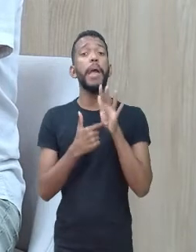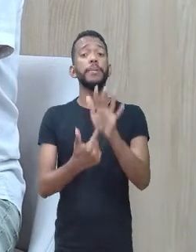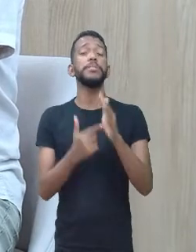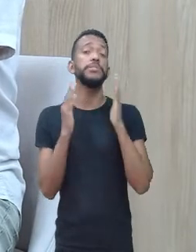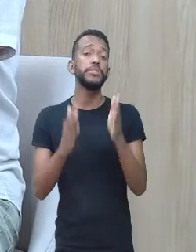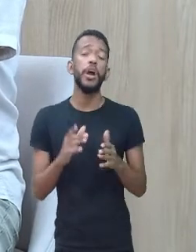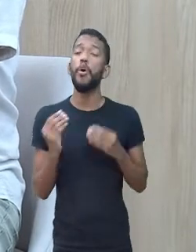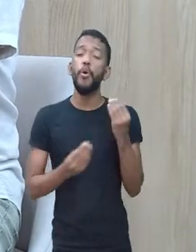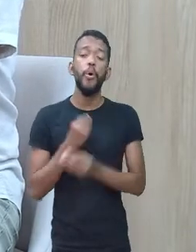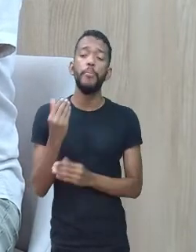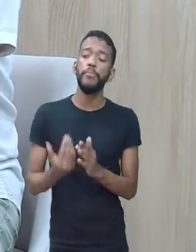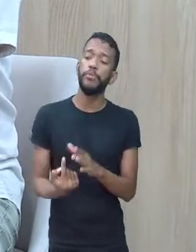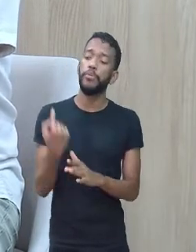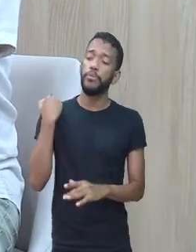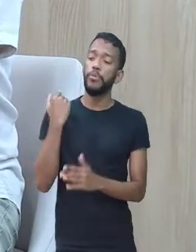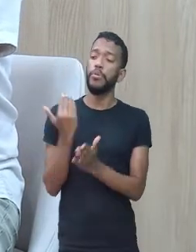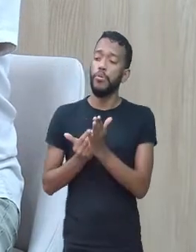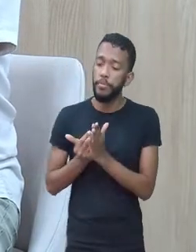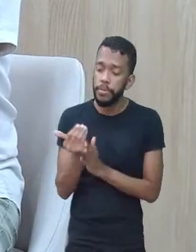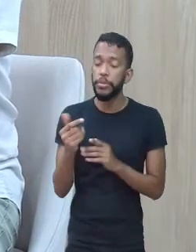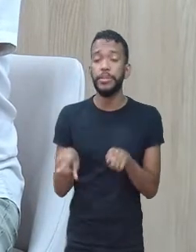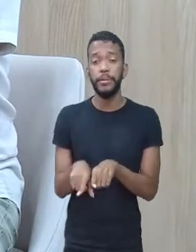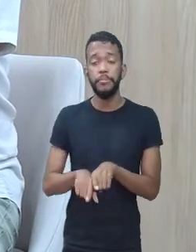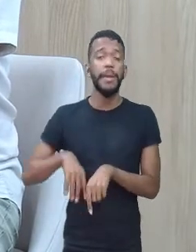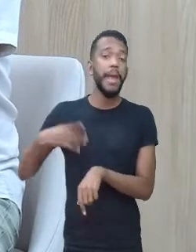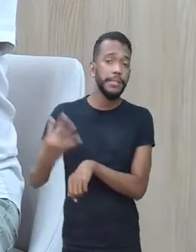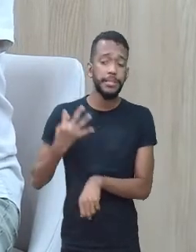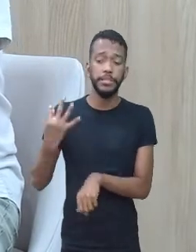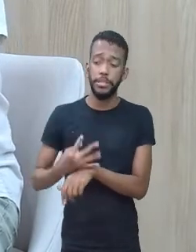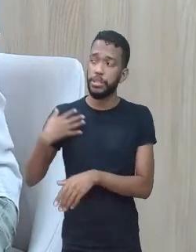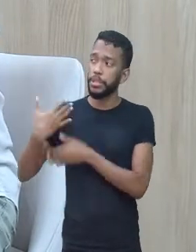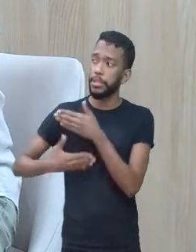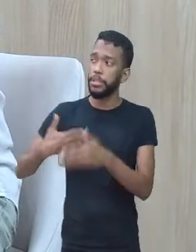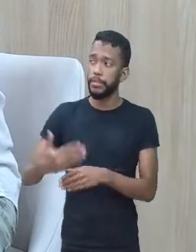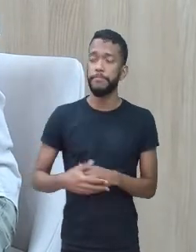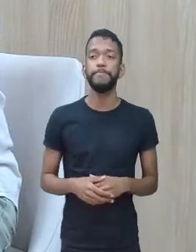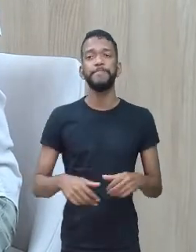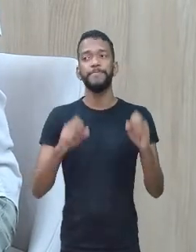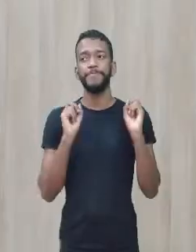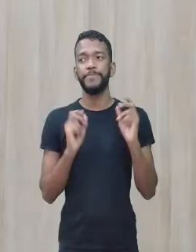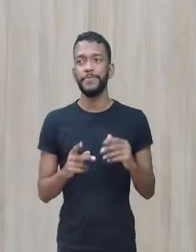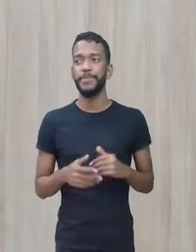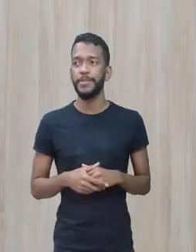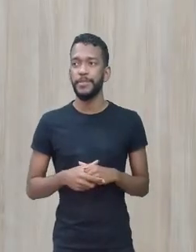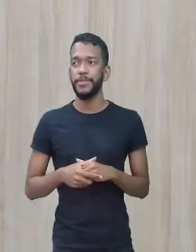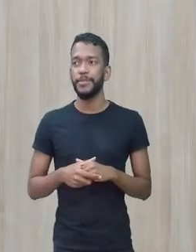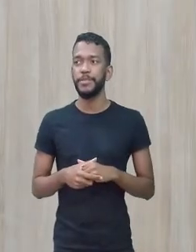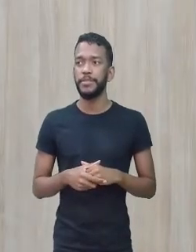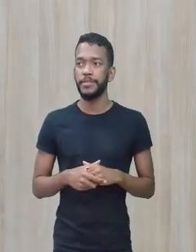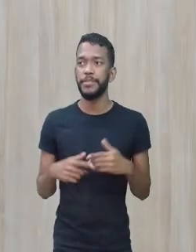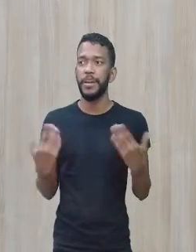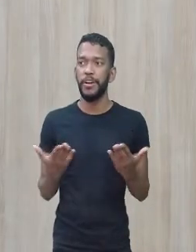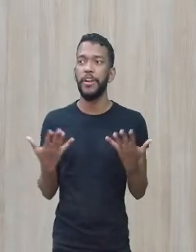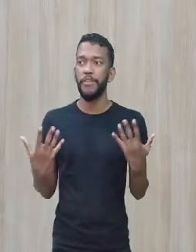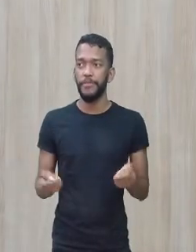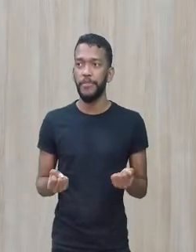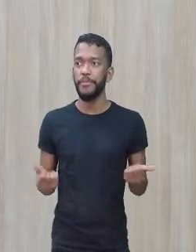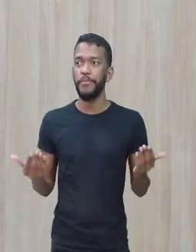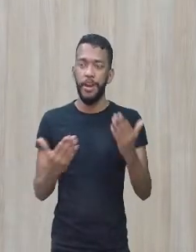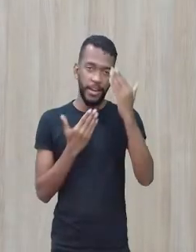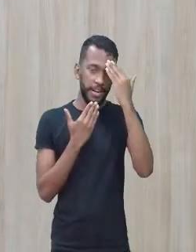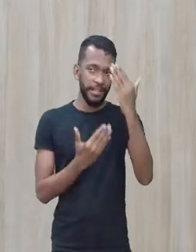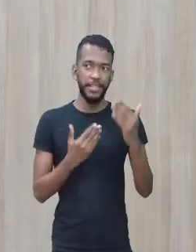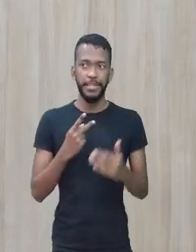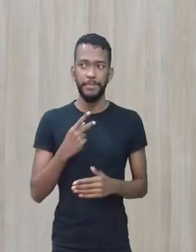né? Quando isso começou e essa resistência, né? Ok. Então, nós vamos, inclusive,